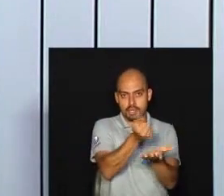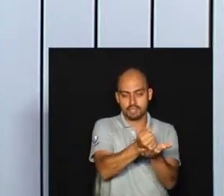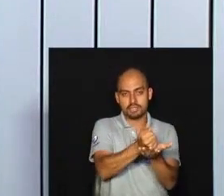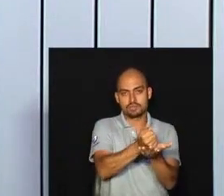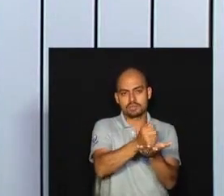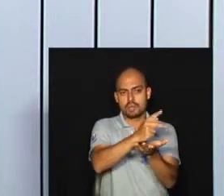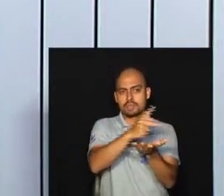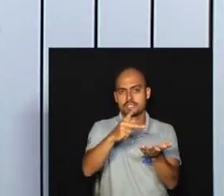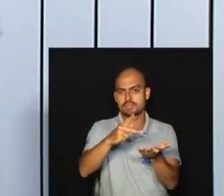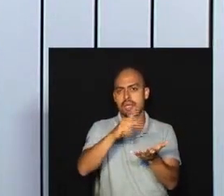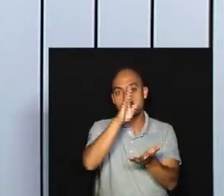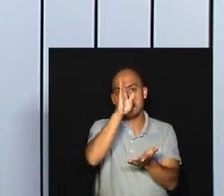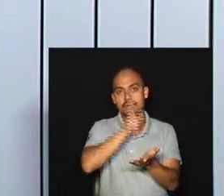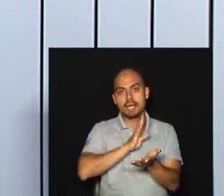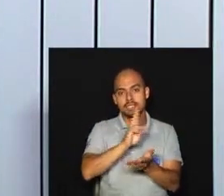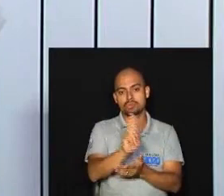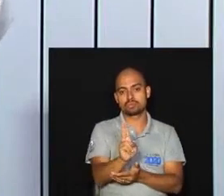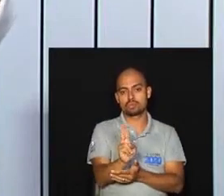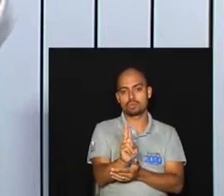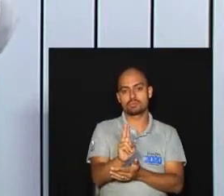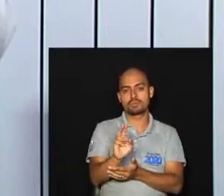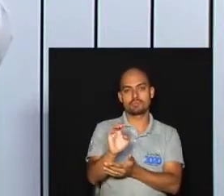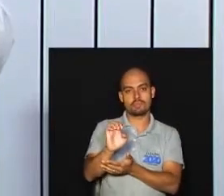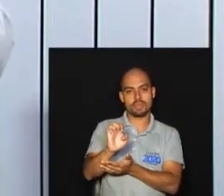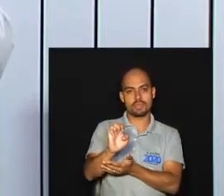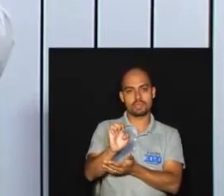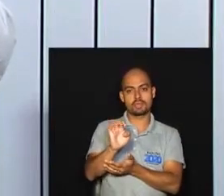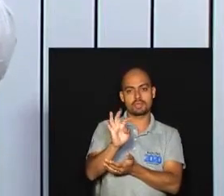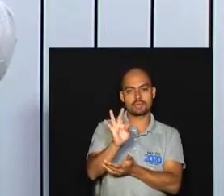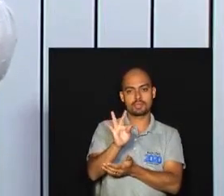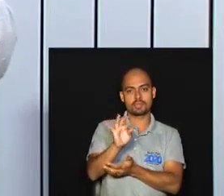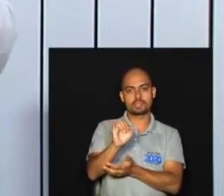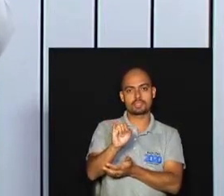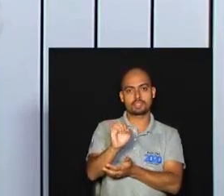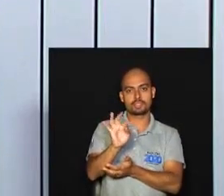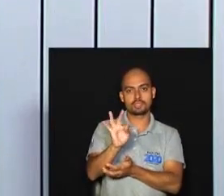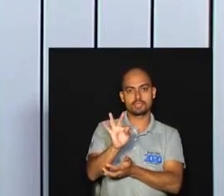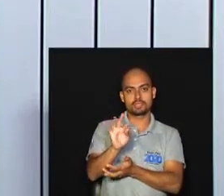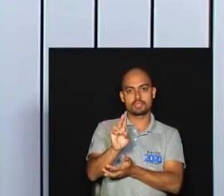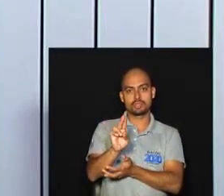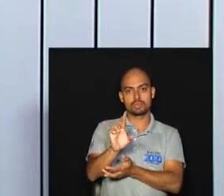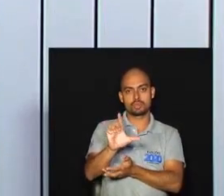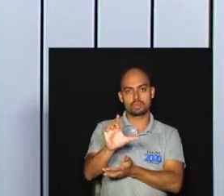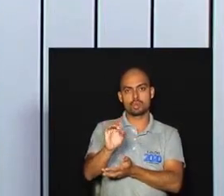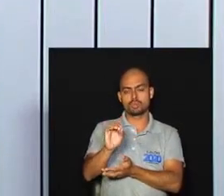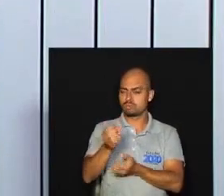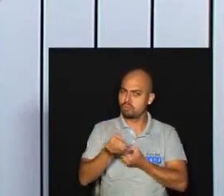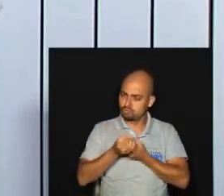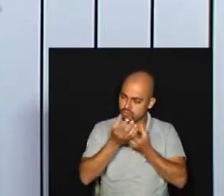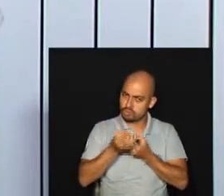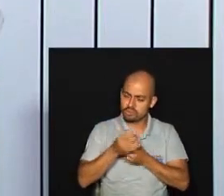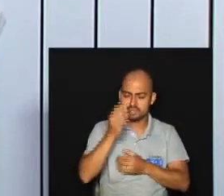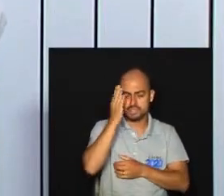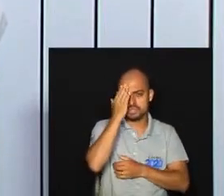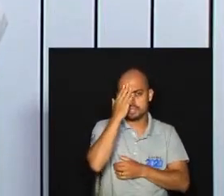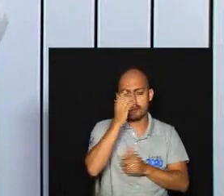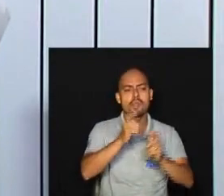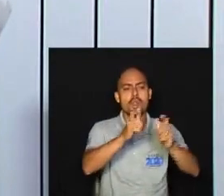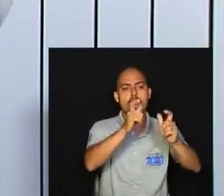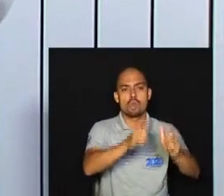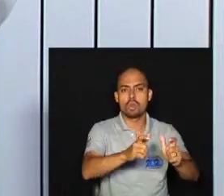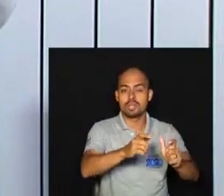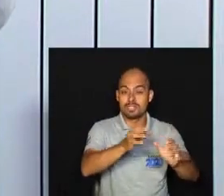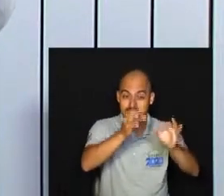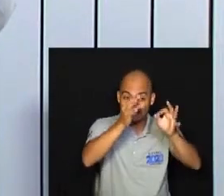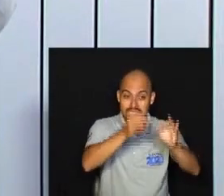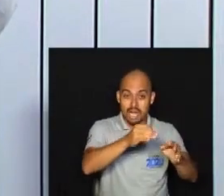é gratuito, chama e-Título. Lá com todas as informações, você consegue saber o seu local de